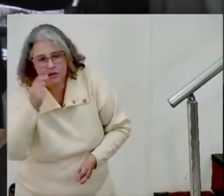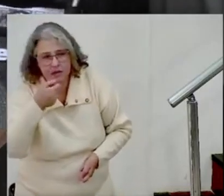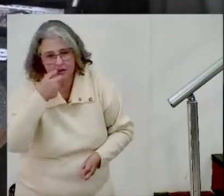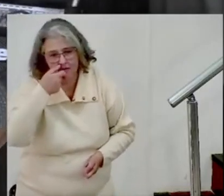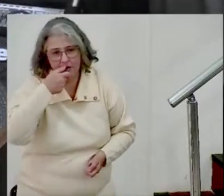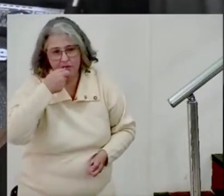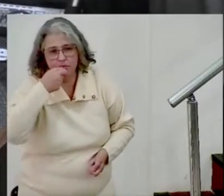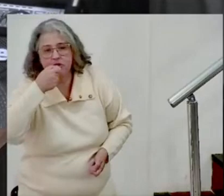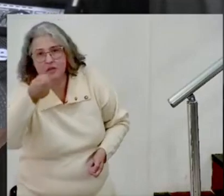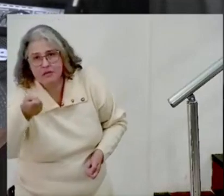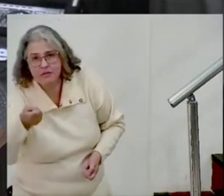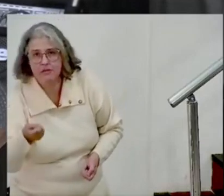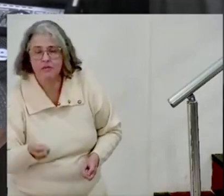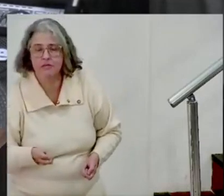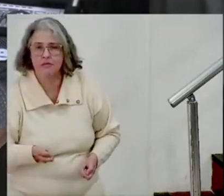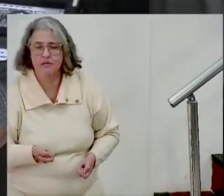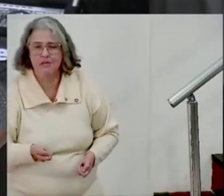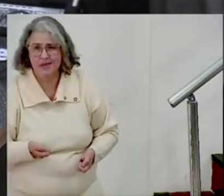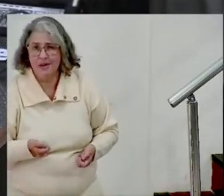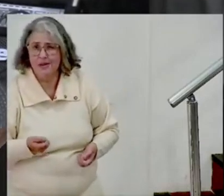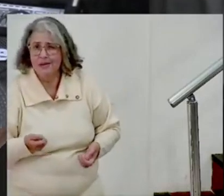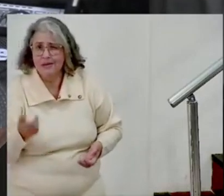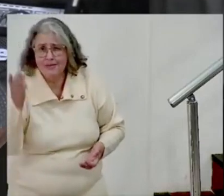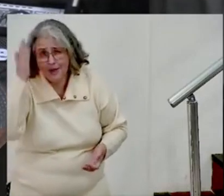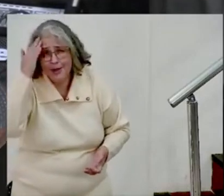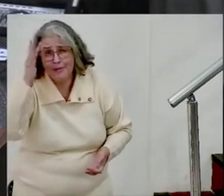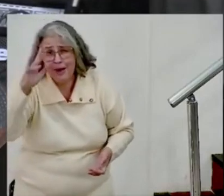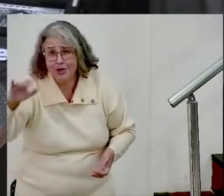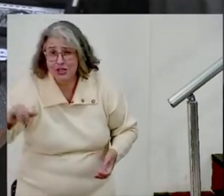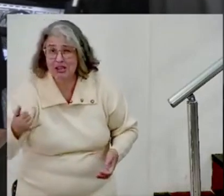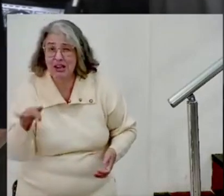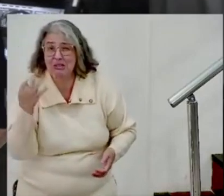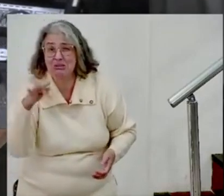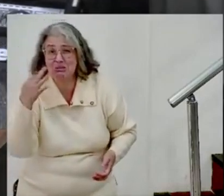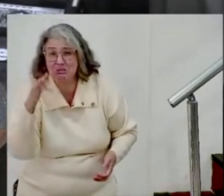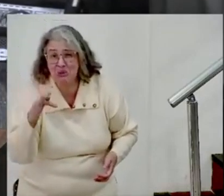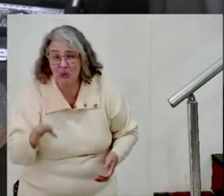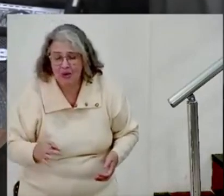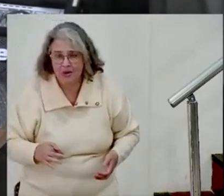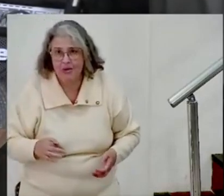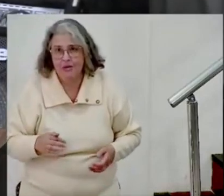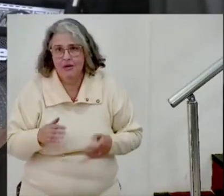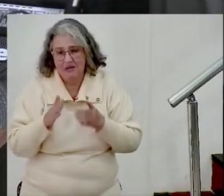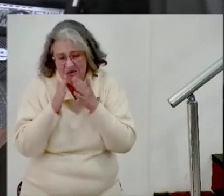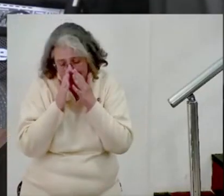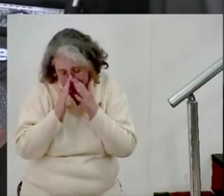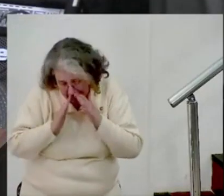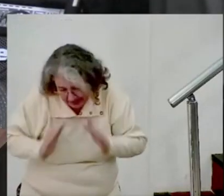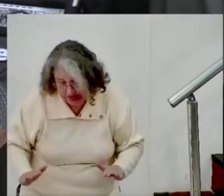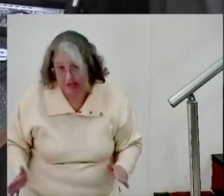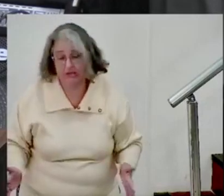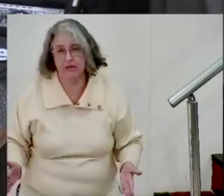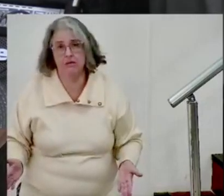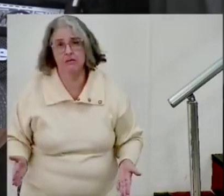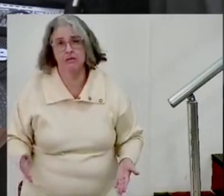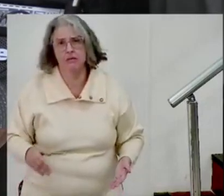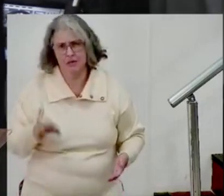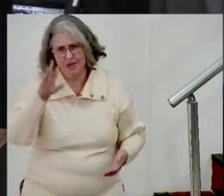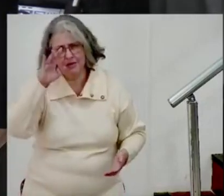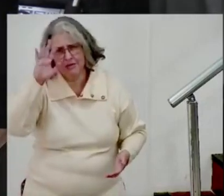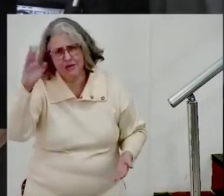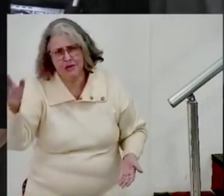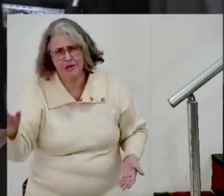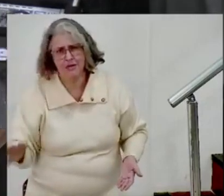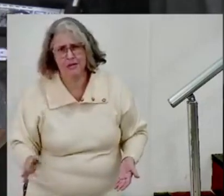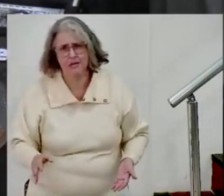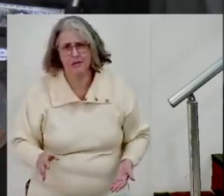Mas já pensou a humilhação? Ver o seu rei sendo tratado dessa maneira? O desespero, a guerra psicológica? E aí então você tem